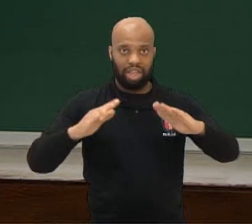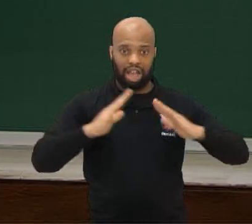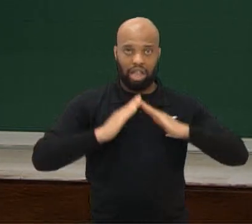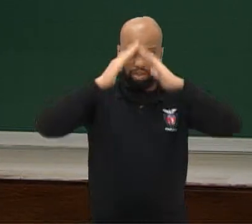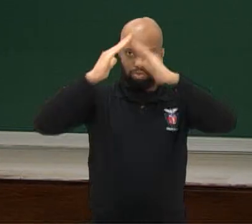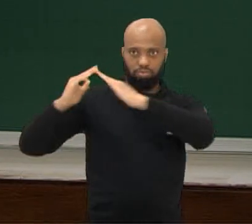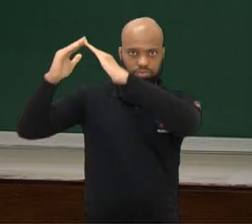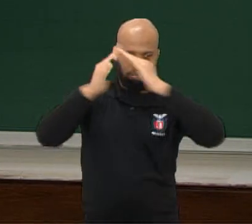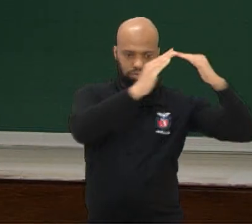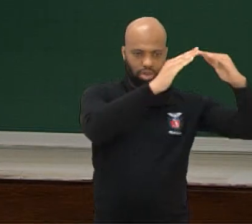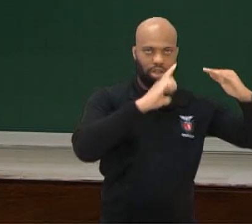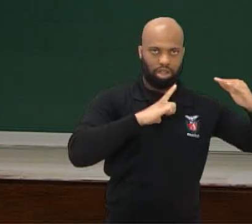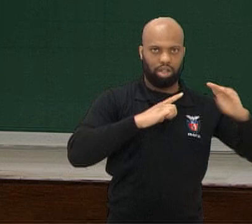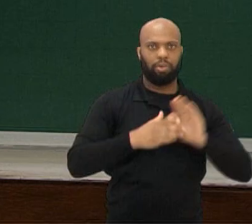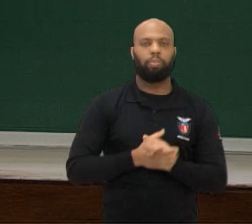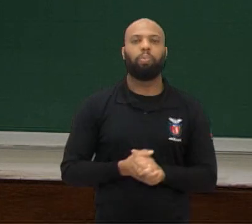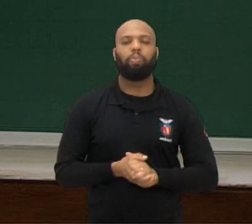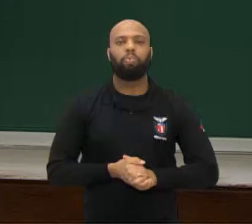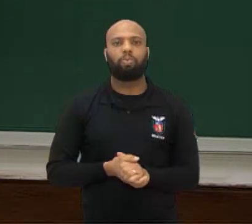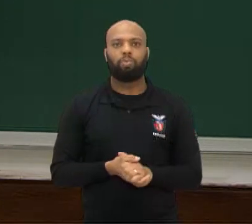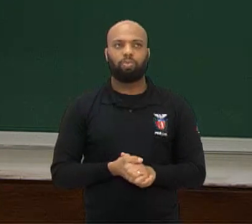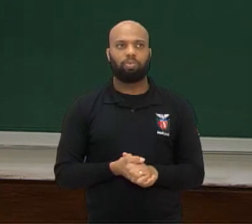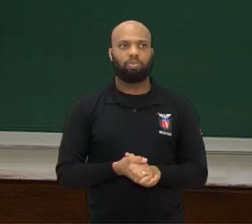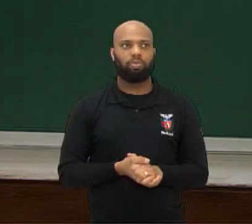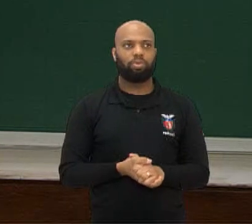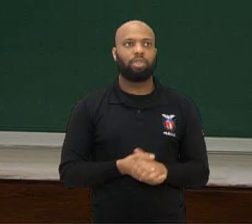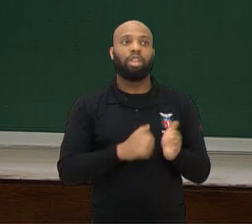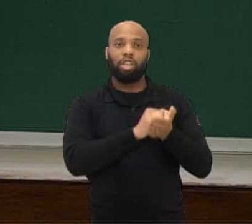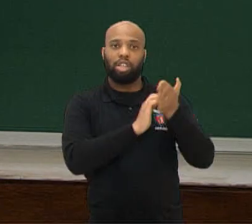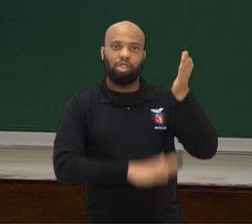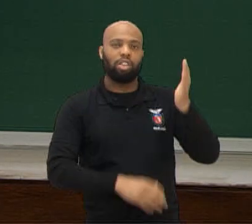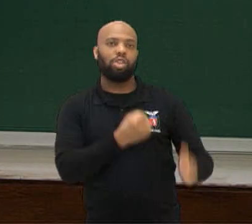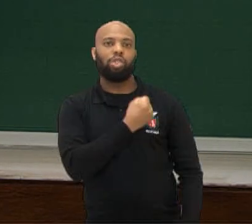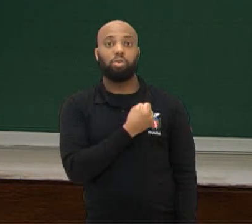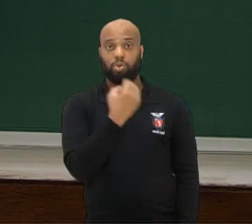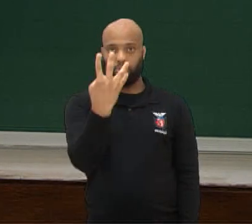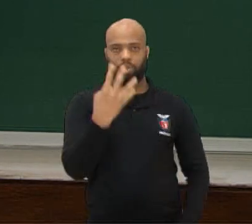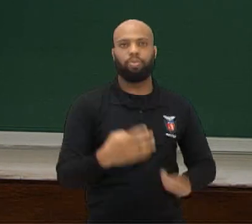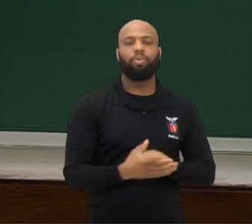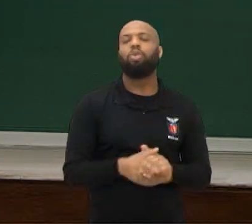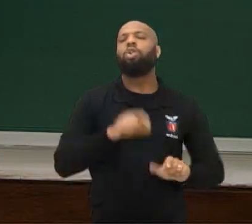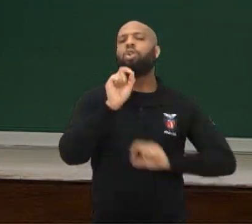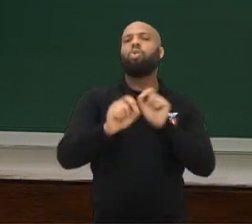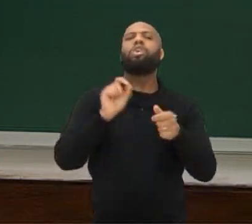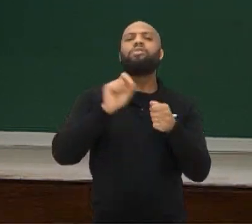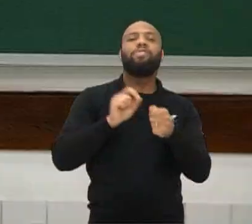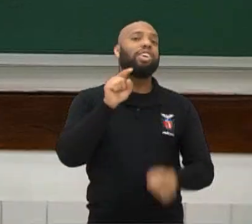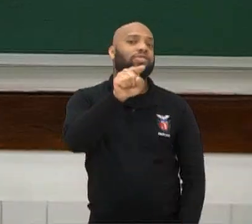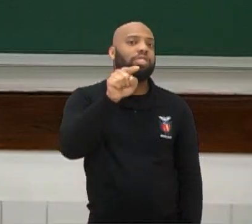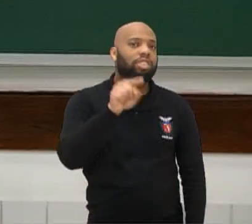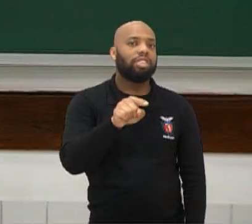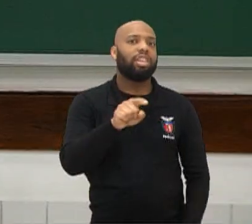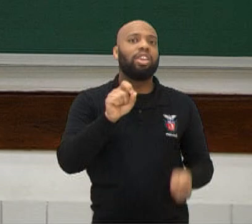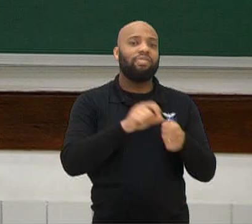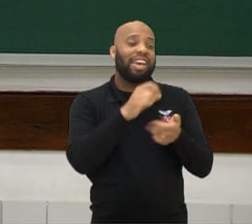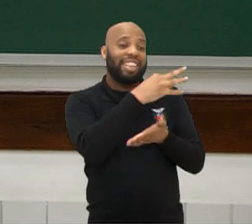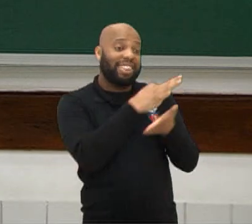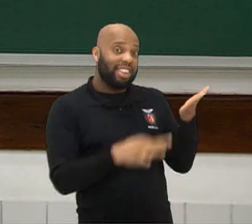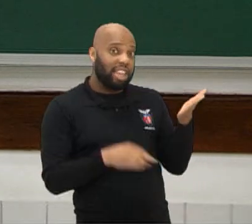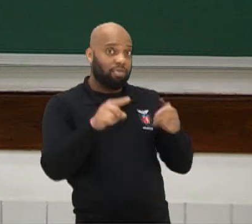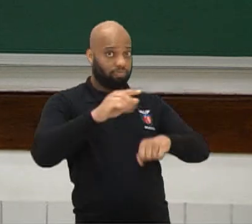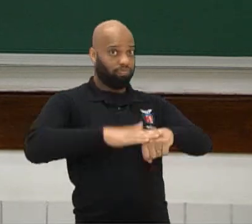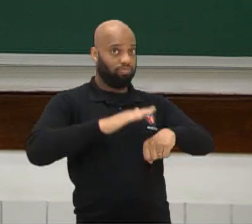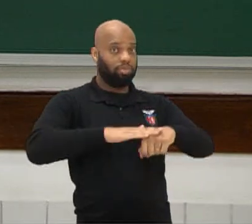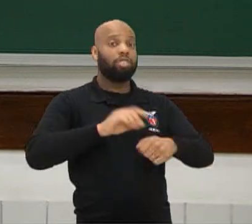Norte quanto no Centro-Oeste, ok? E atividadezinha lá então. O que eu quero que vocês façam? Um pequeno